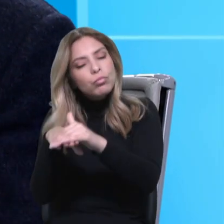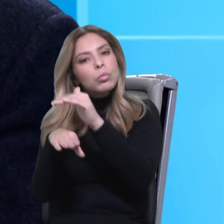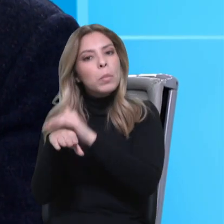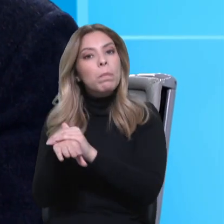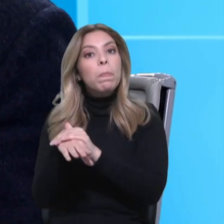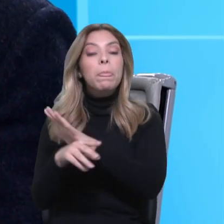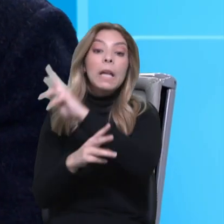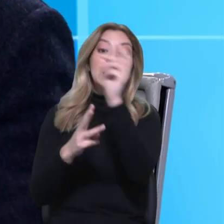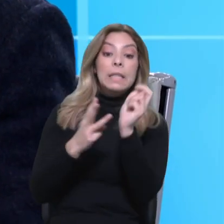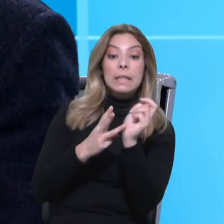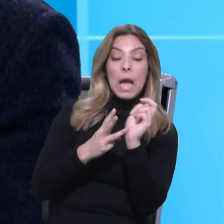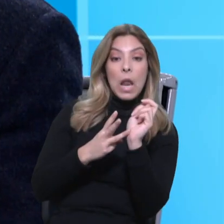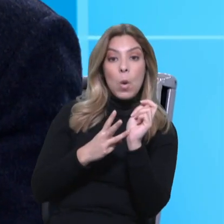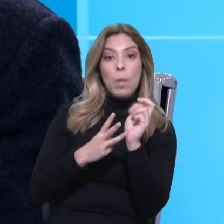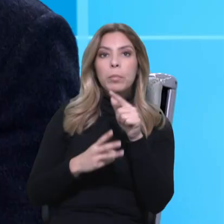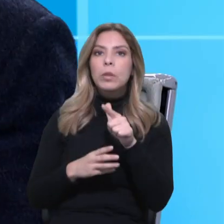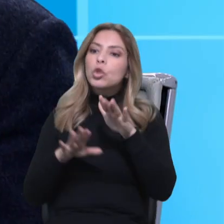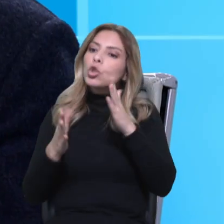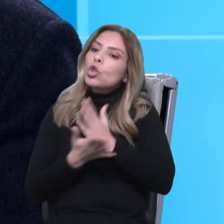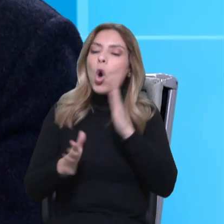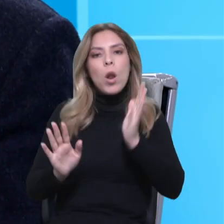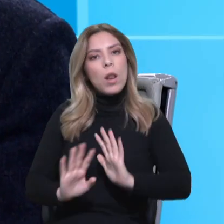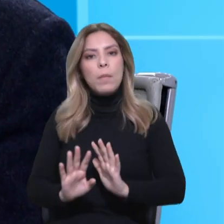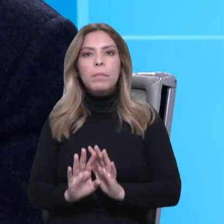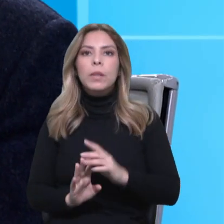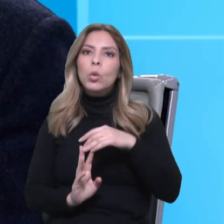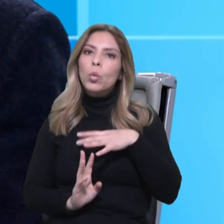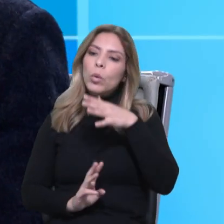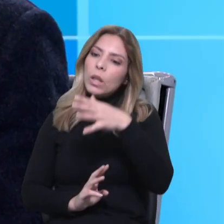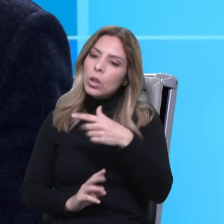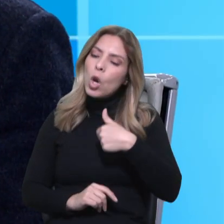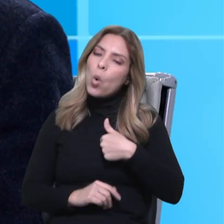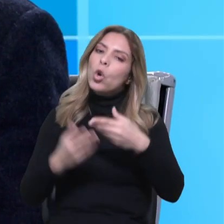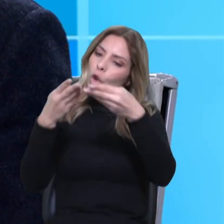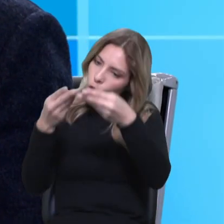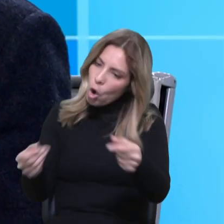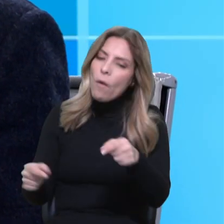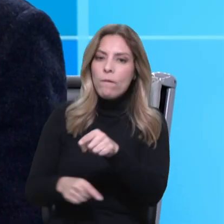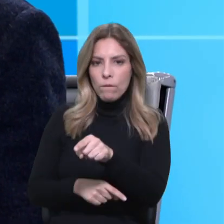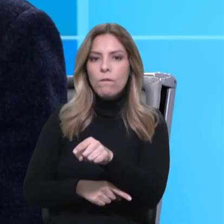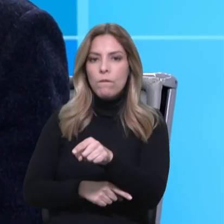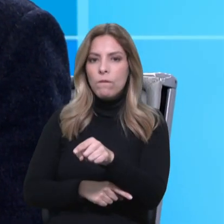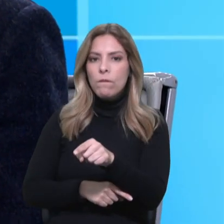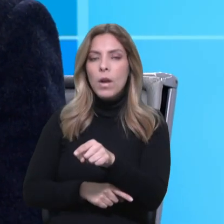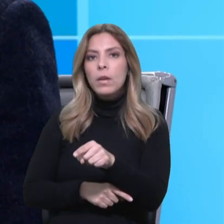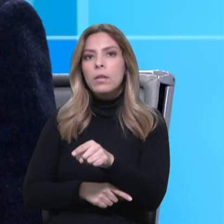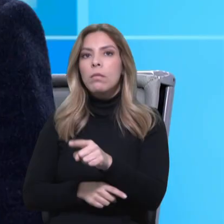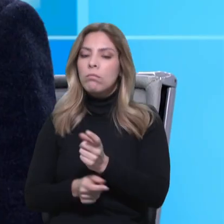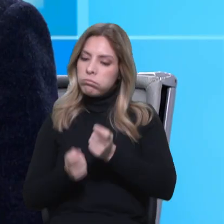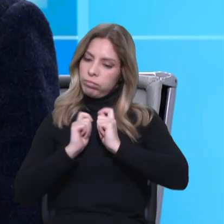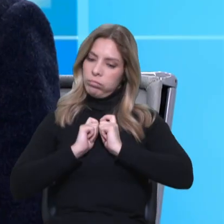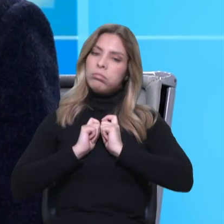terceira dimensão é que também não fica por aí. Portanto, ele diz, não, eu resolvo o problema. Portanto, eu sou a ressurreição e a vida, crês